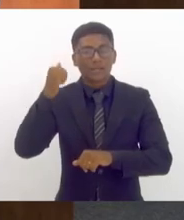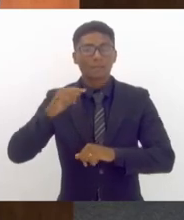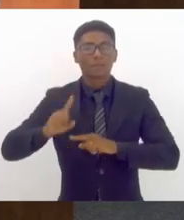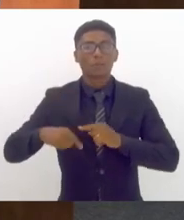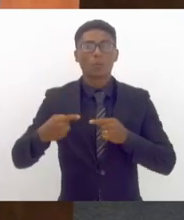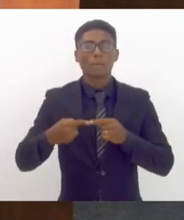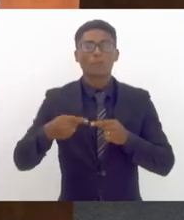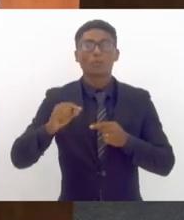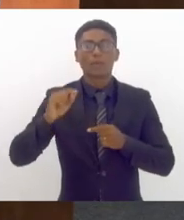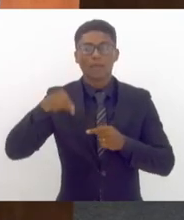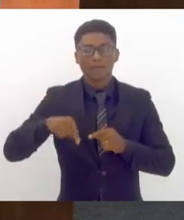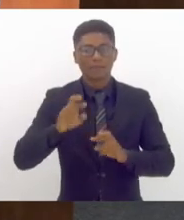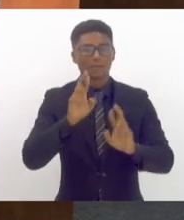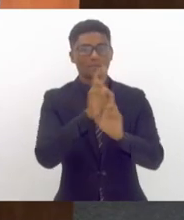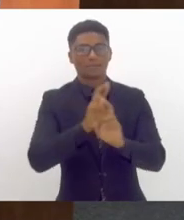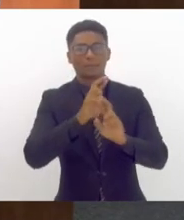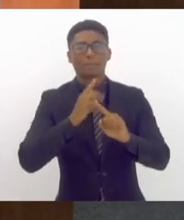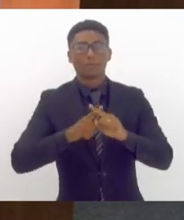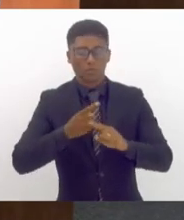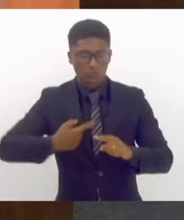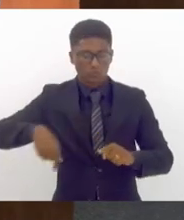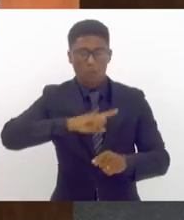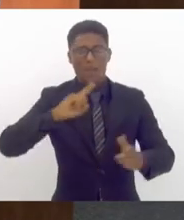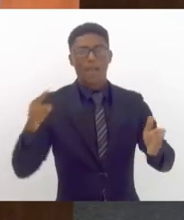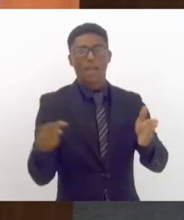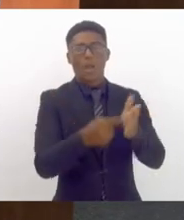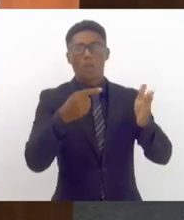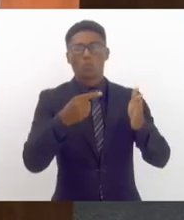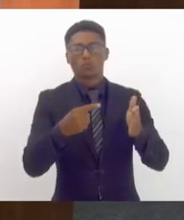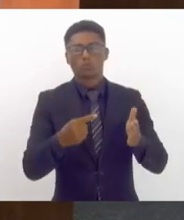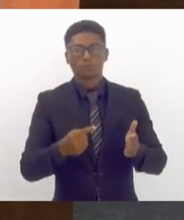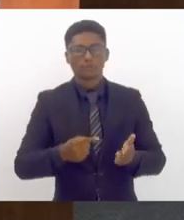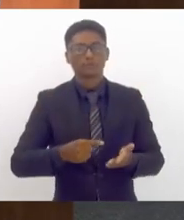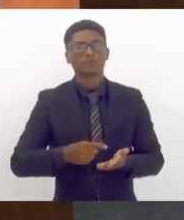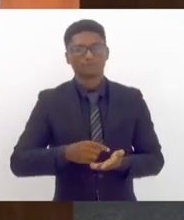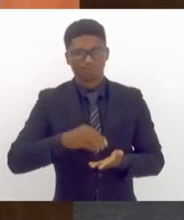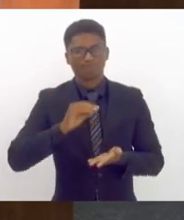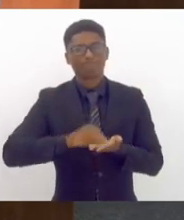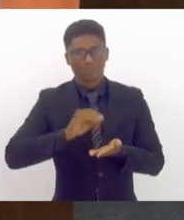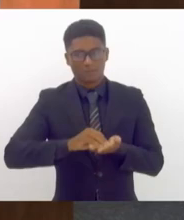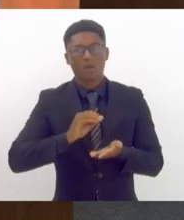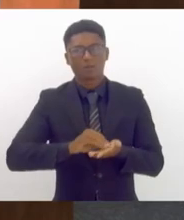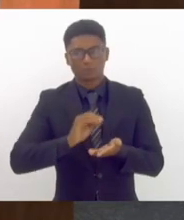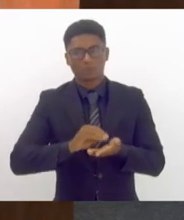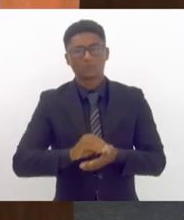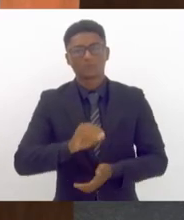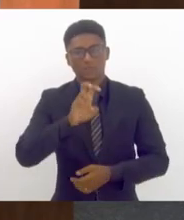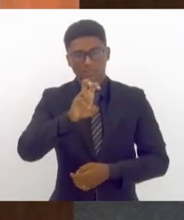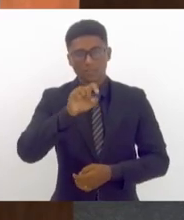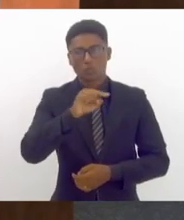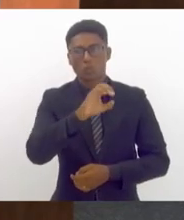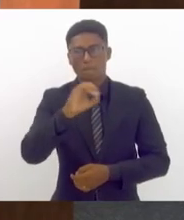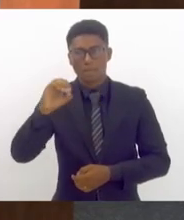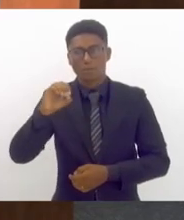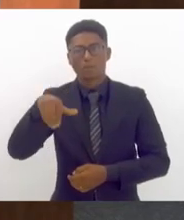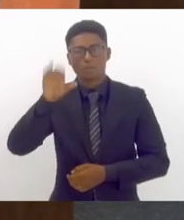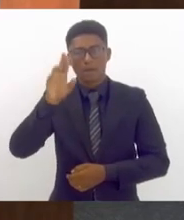que foi aberto a partir da nossa denúncia, porque faltam mais de 5 mil professores na rede